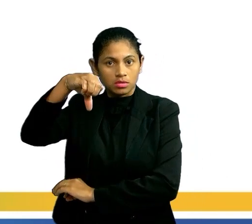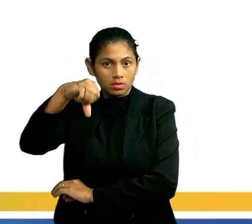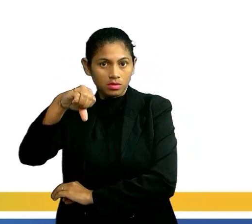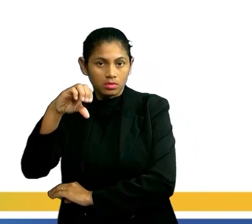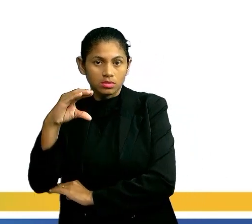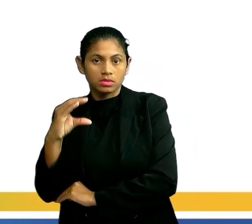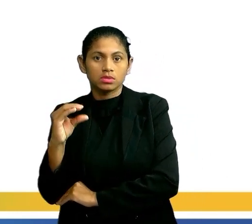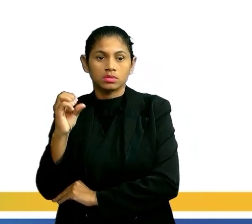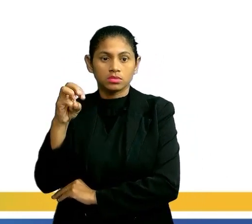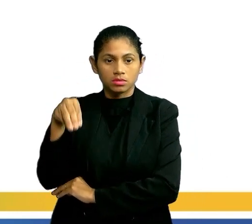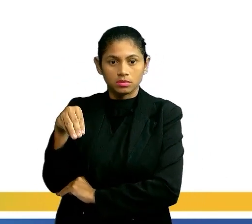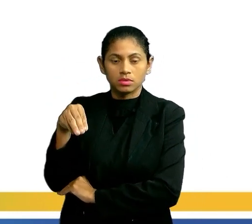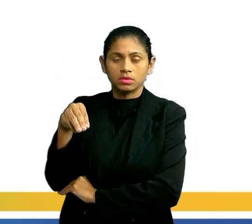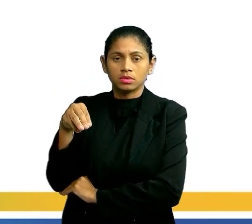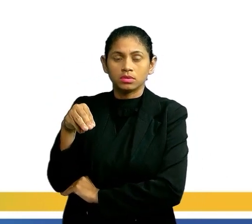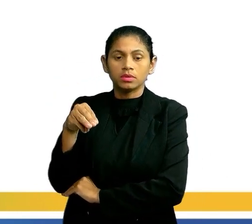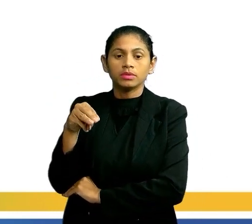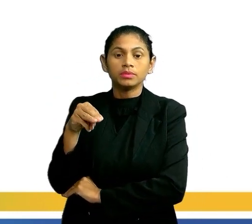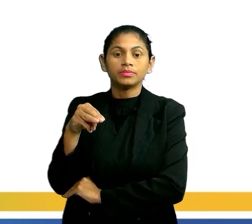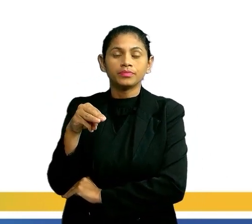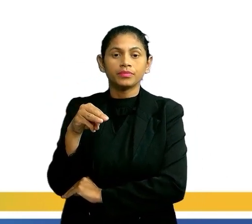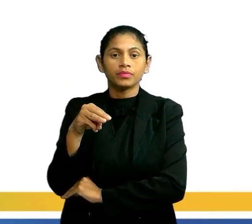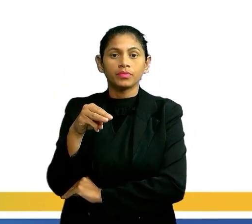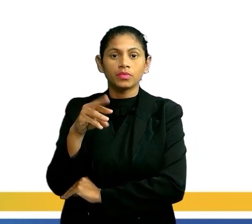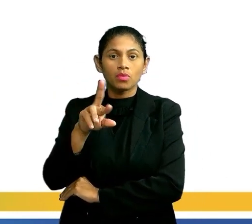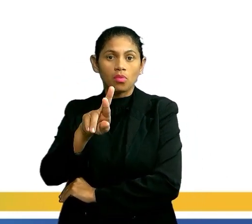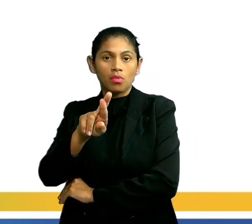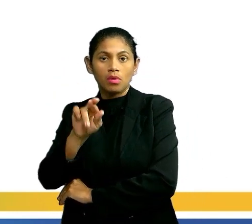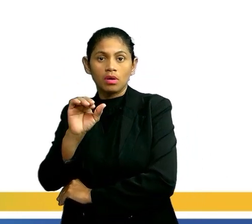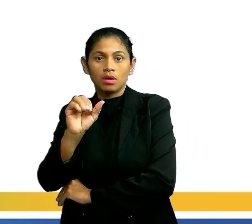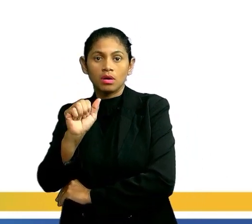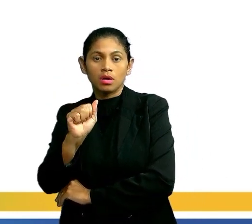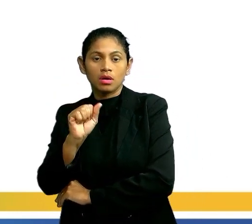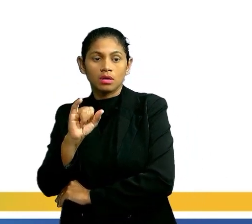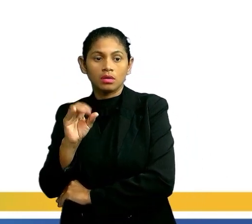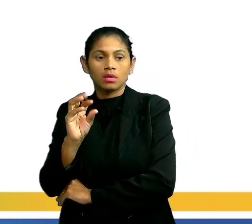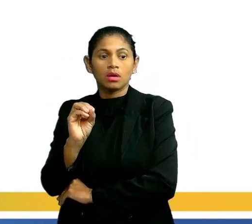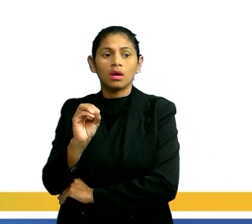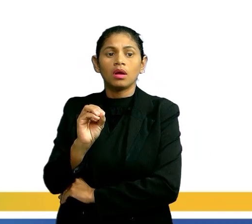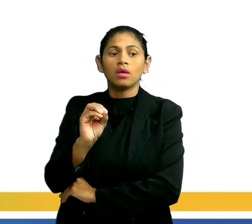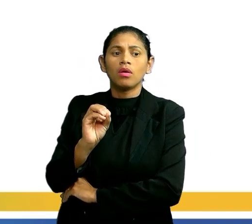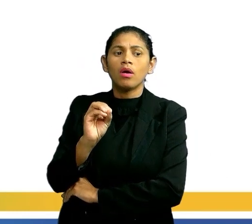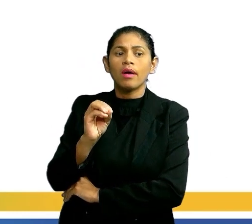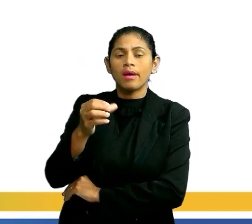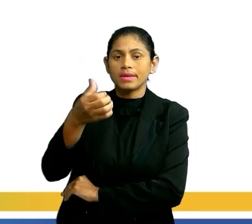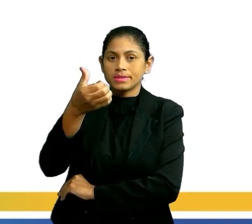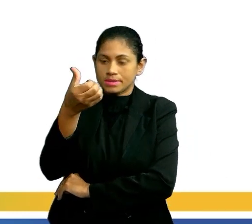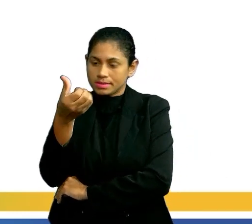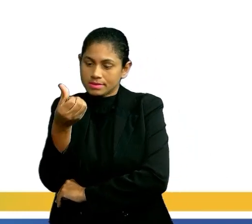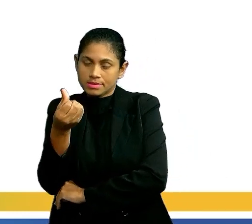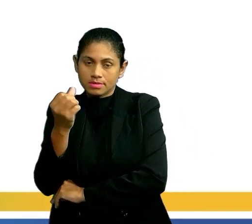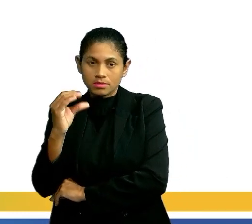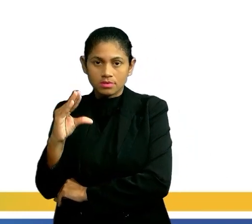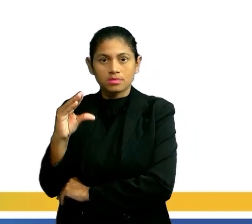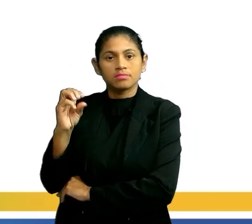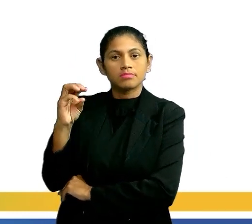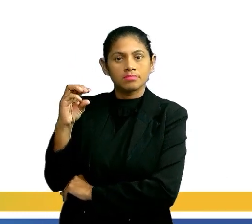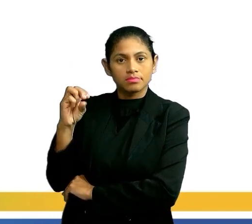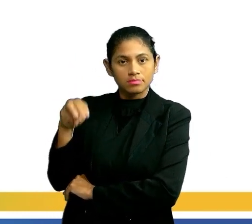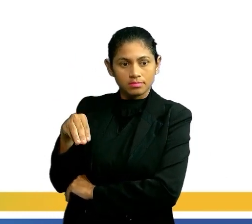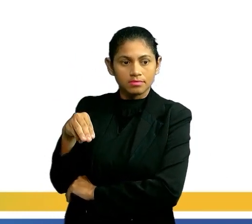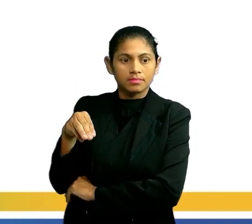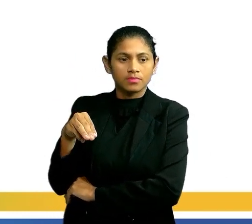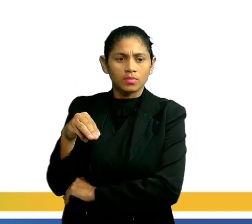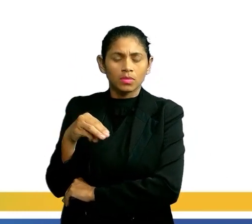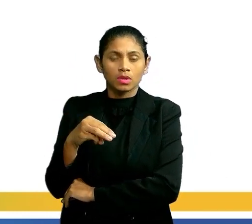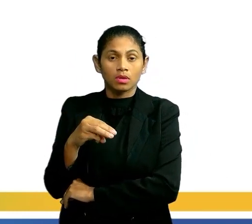9 centímetros e o raio da base é 6 centímetros. Utilize π igual a 3. Aqui, pessoal, está pedindo área total. Se